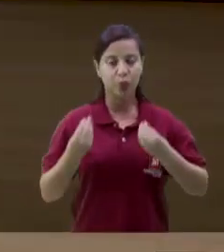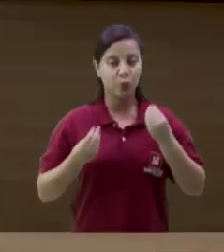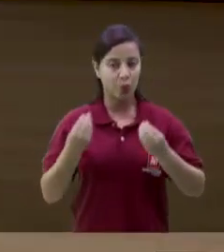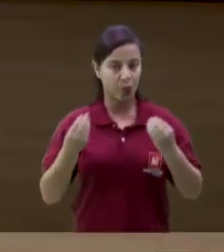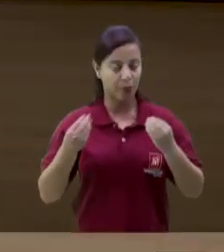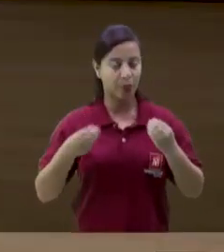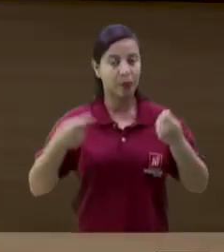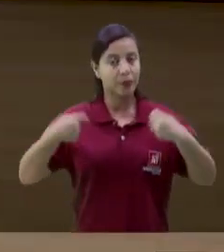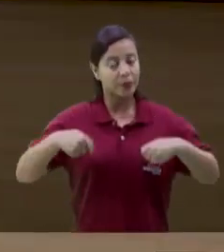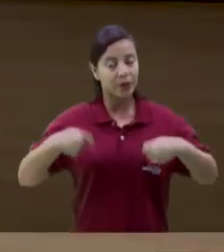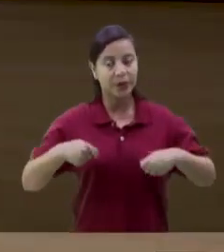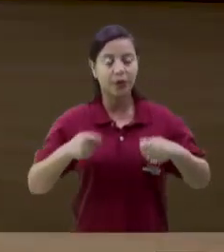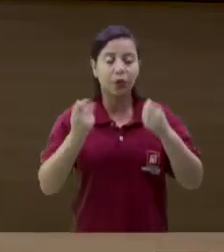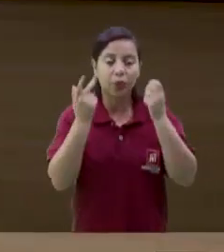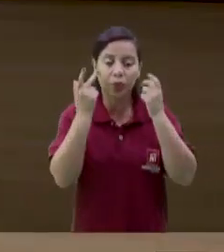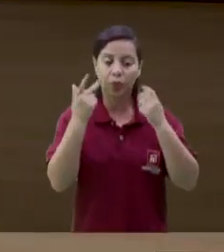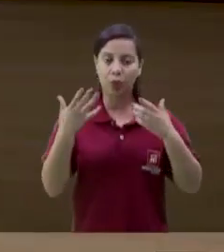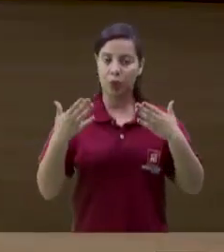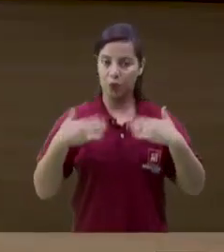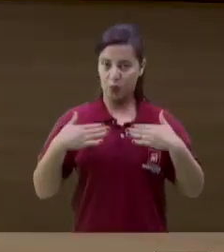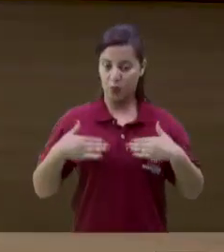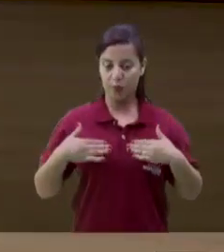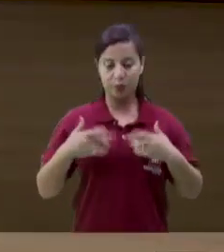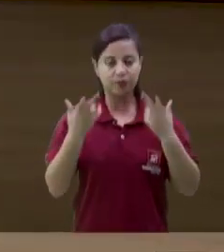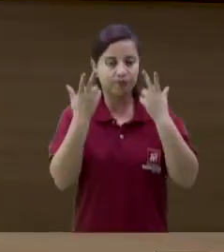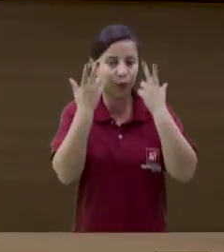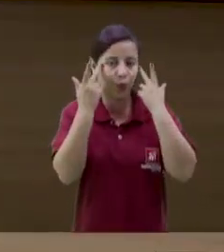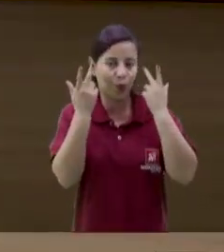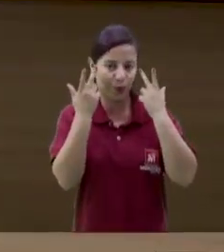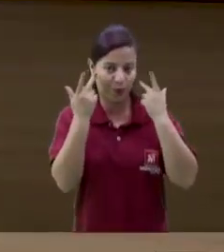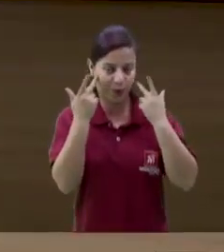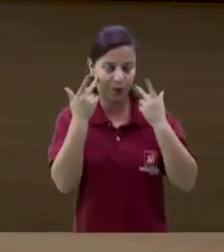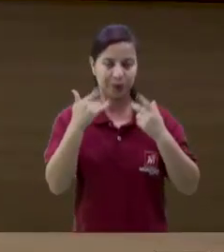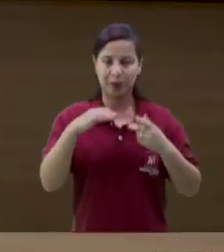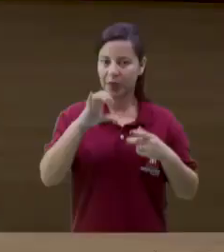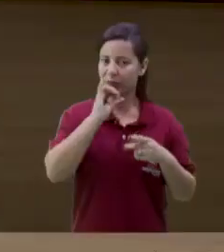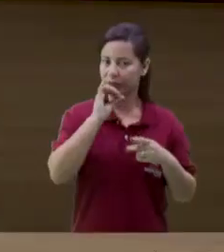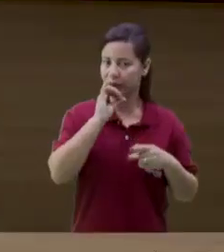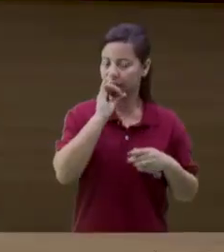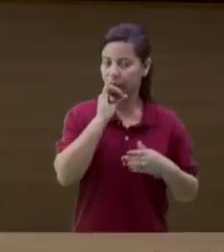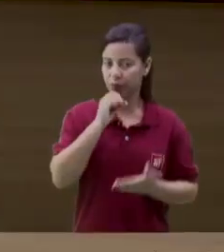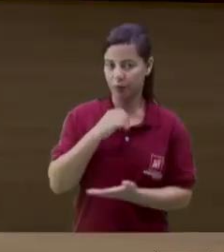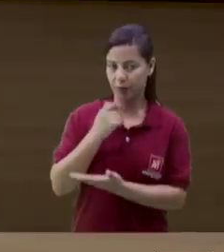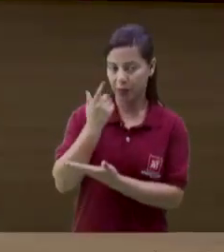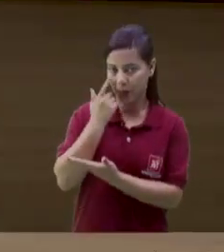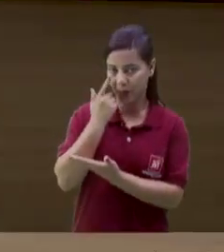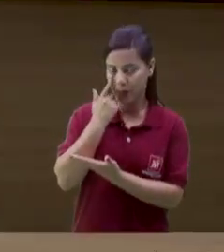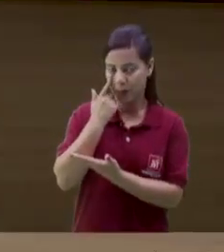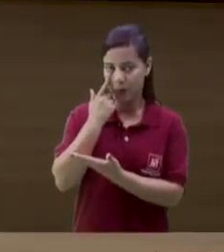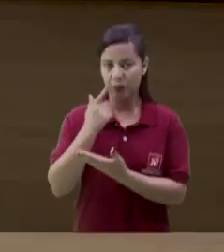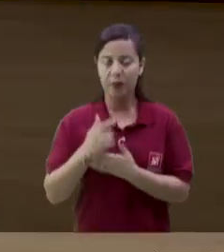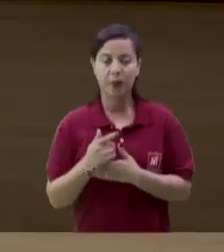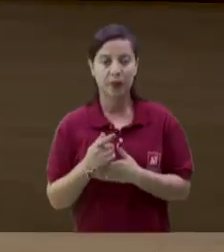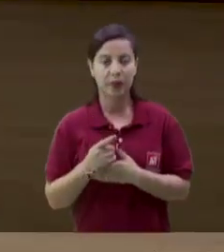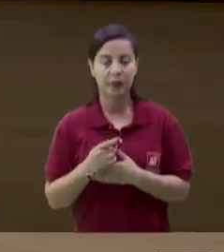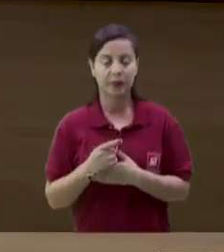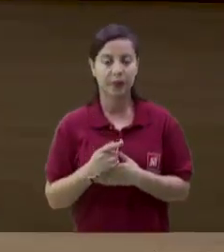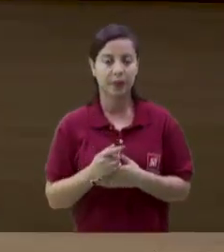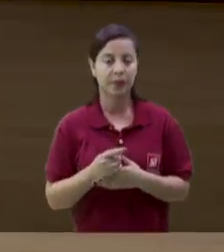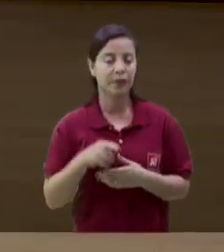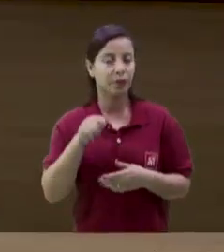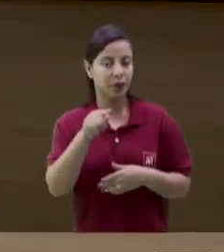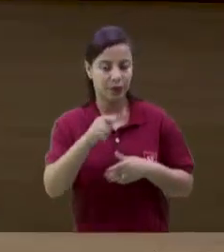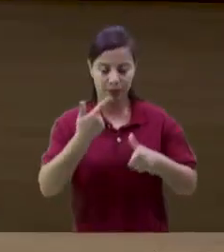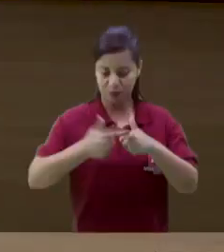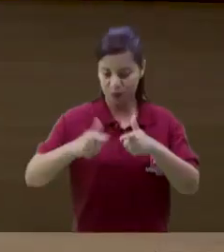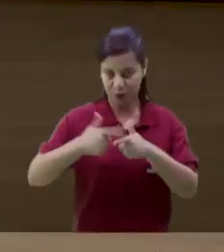sempre esse membro aí em 90 graus, nem acima, nem abaixo, para que eu não comprometa ainda